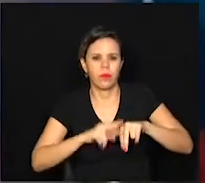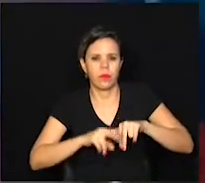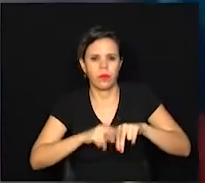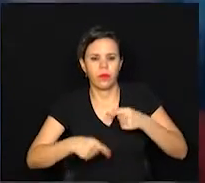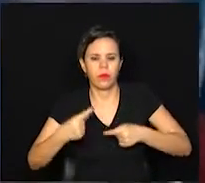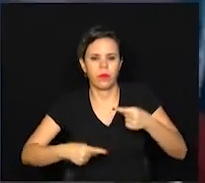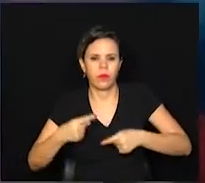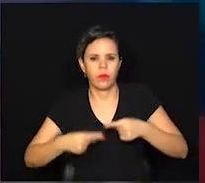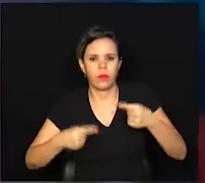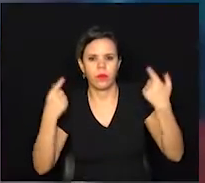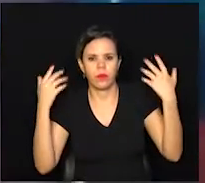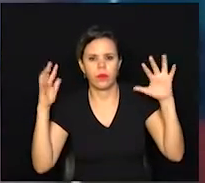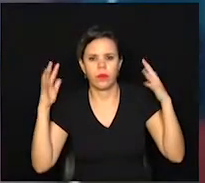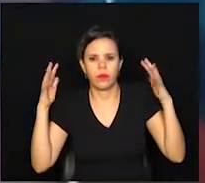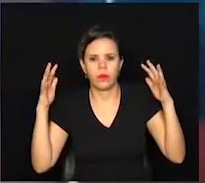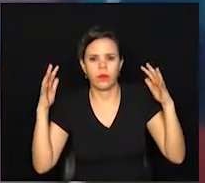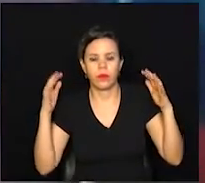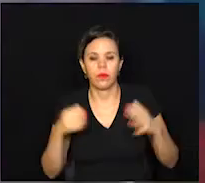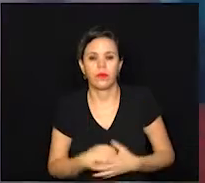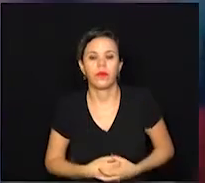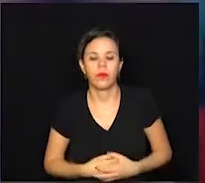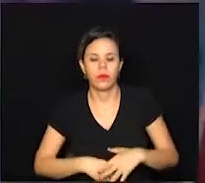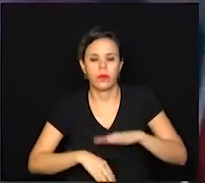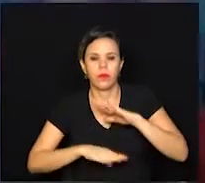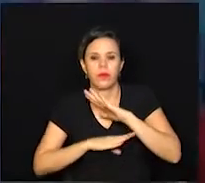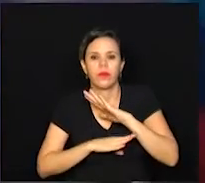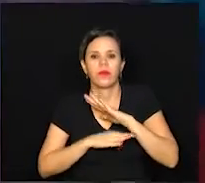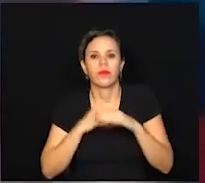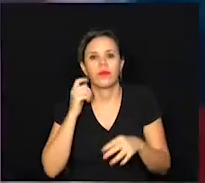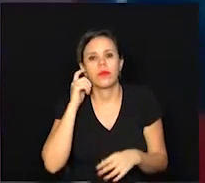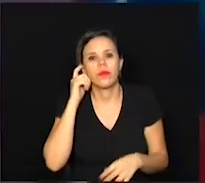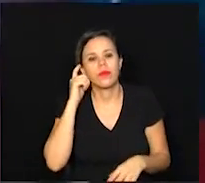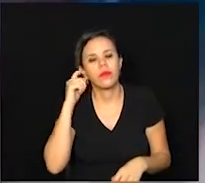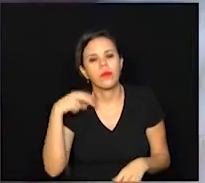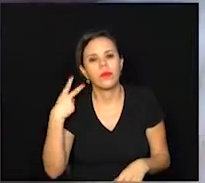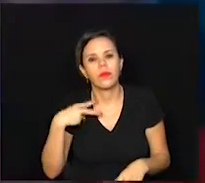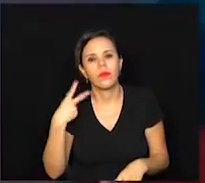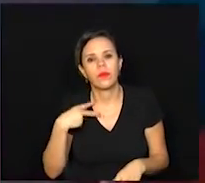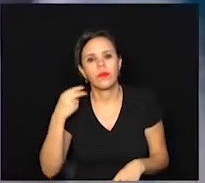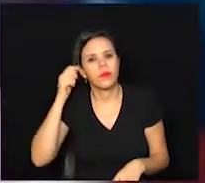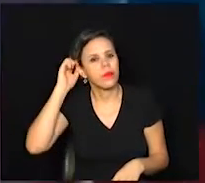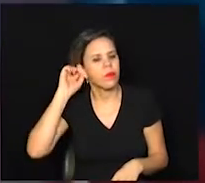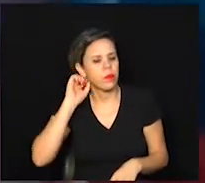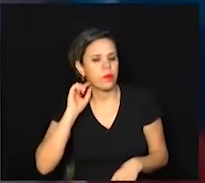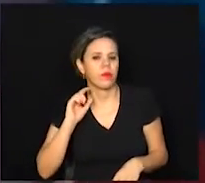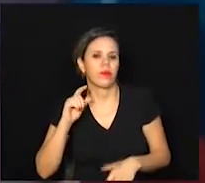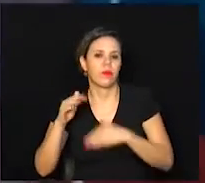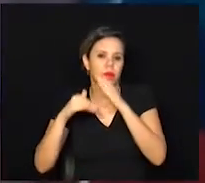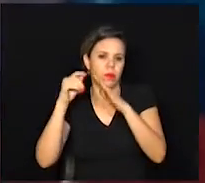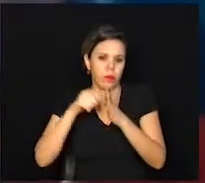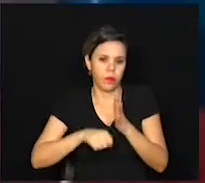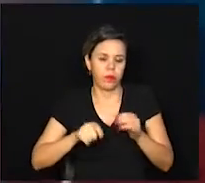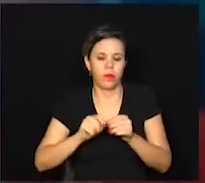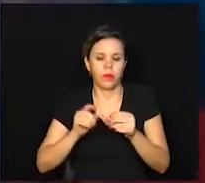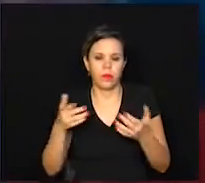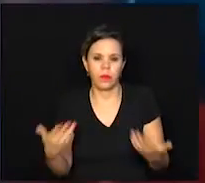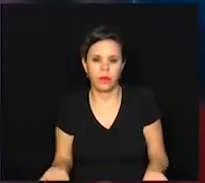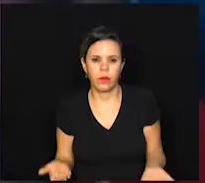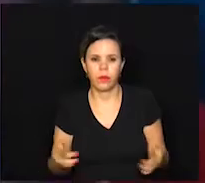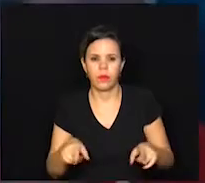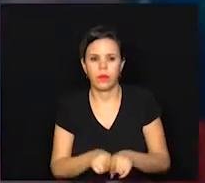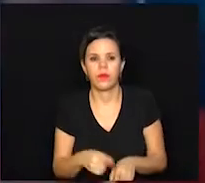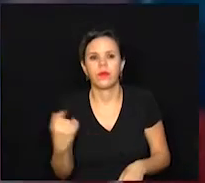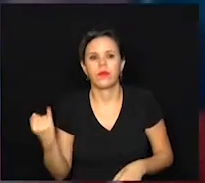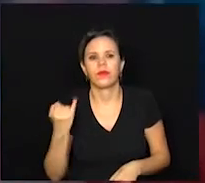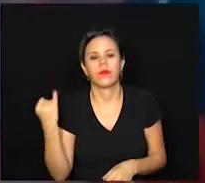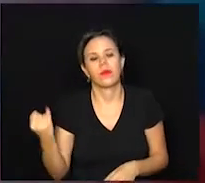a gente parabeniza a Câmara, os vereadores e vereadoras progressistas que fizeram isso. Mas também é